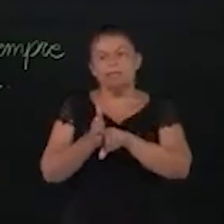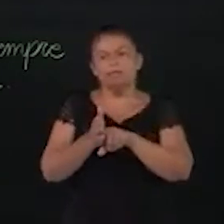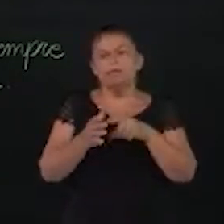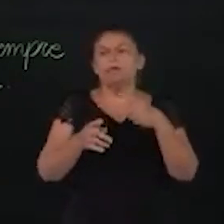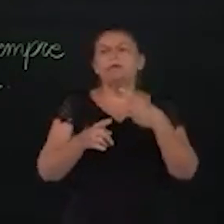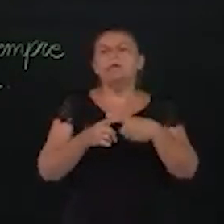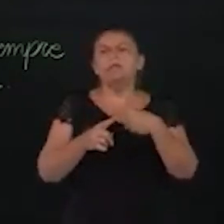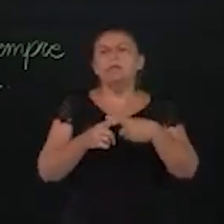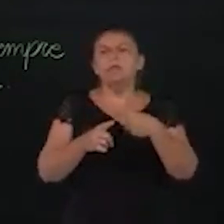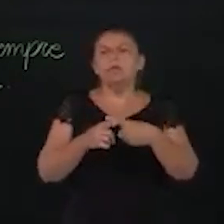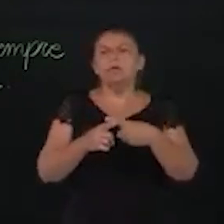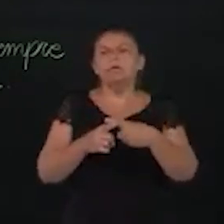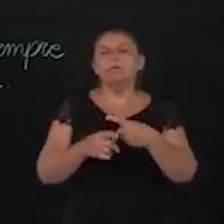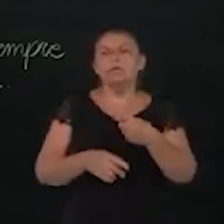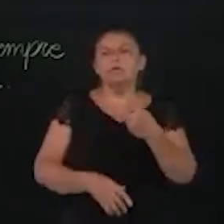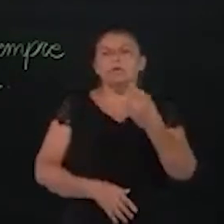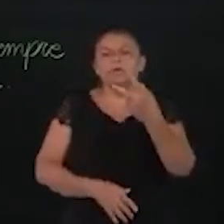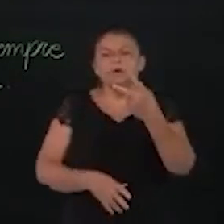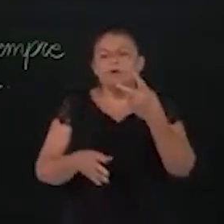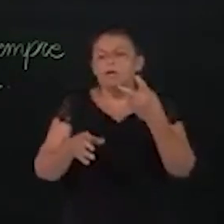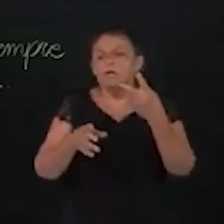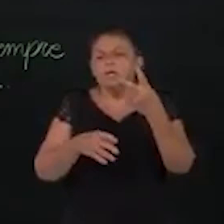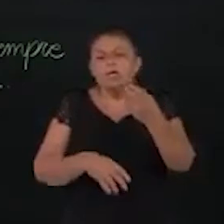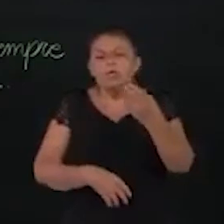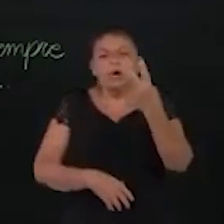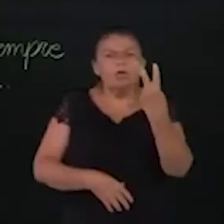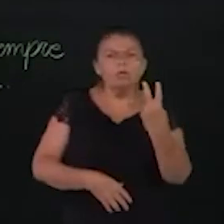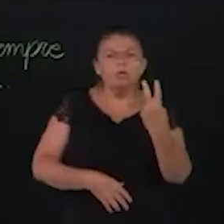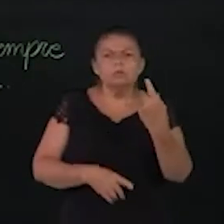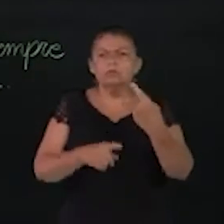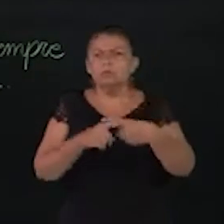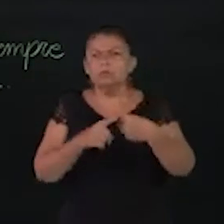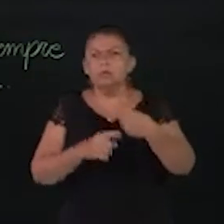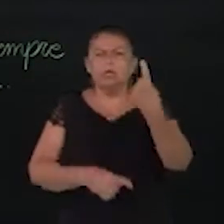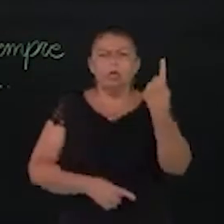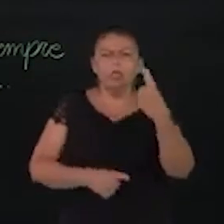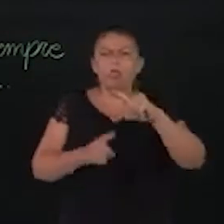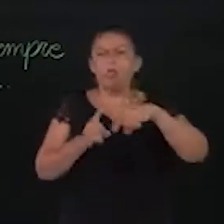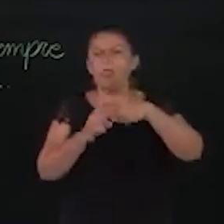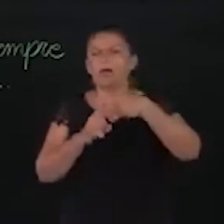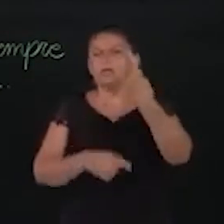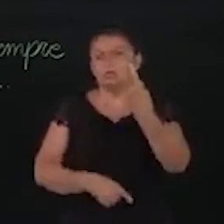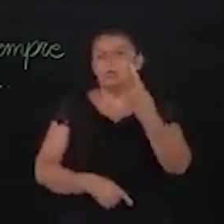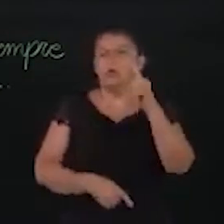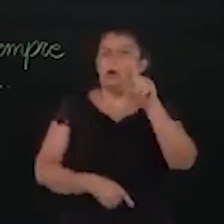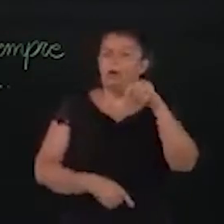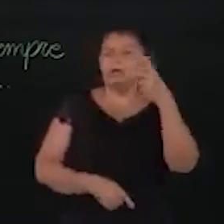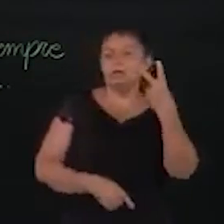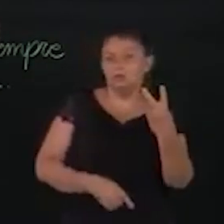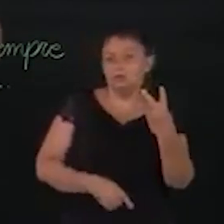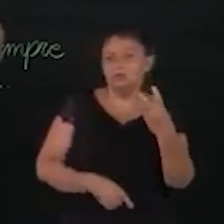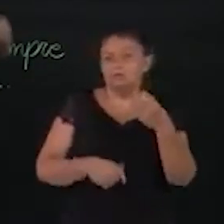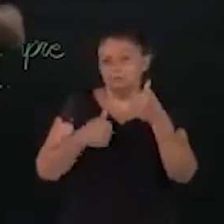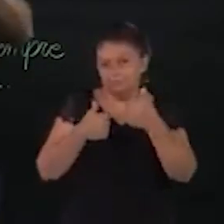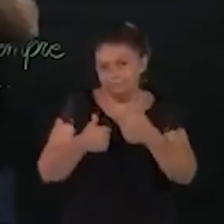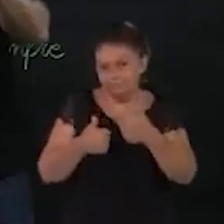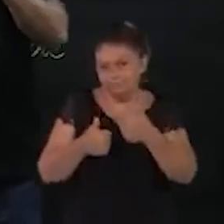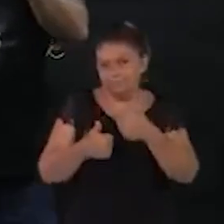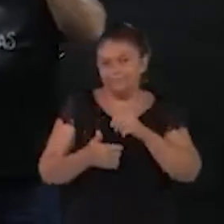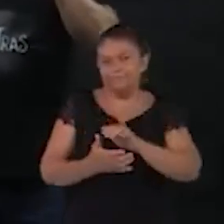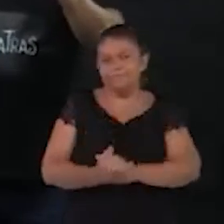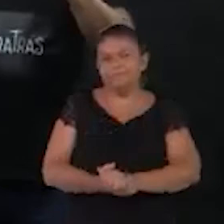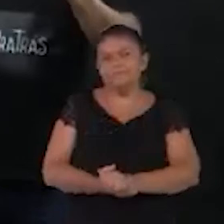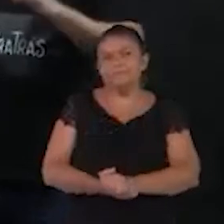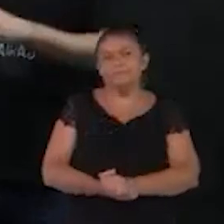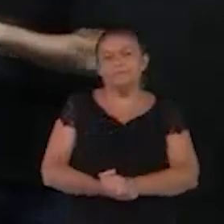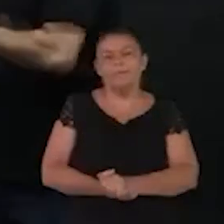E por que que aqui ficou igual a 2? Porque 1 mais 1 é igual a 2. Tá legal? Agora deixa eu te mostrar